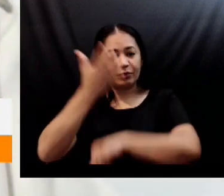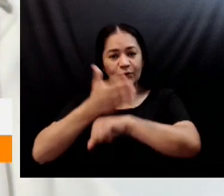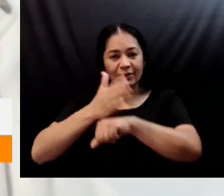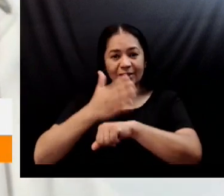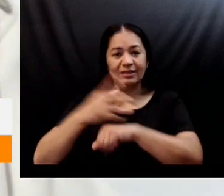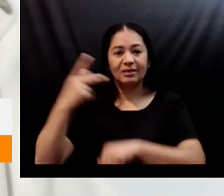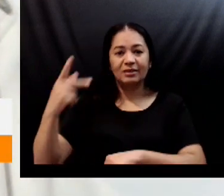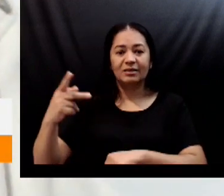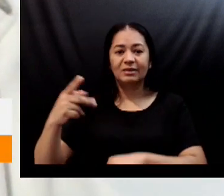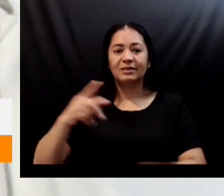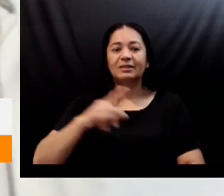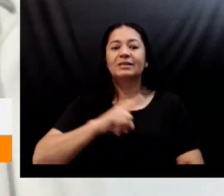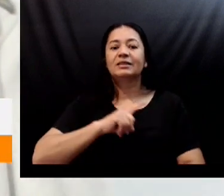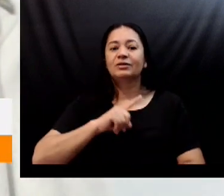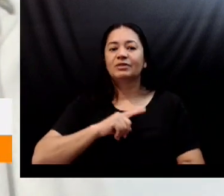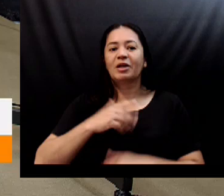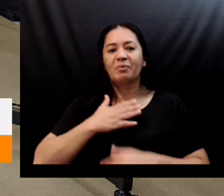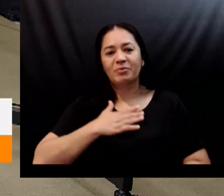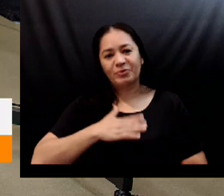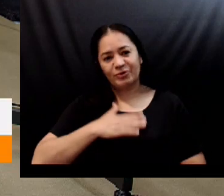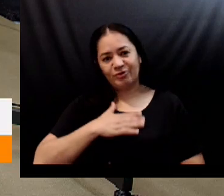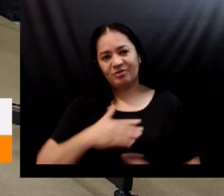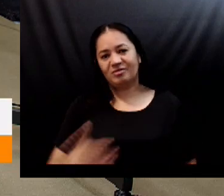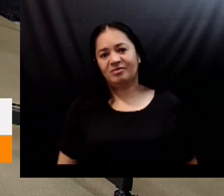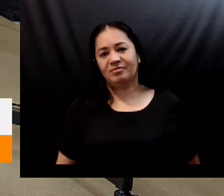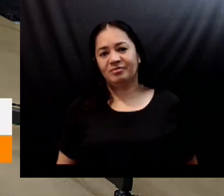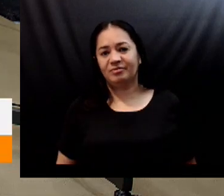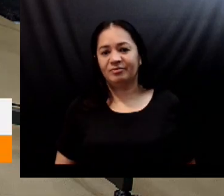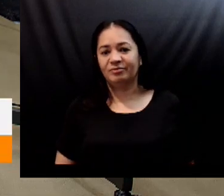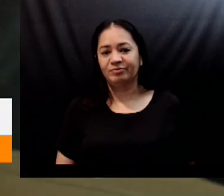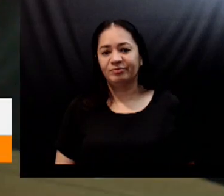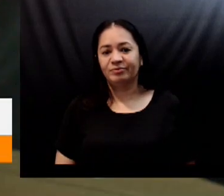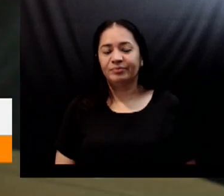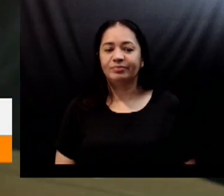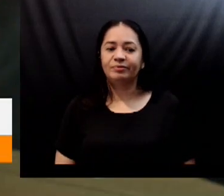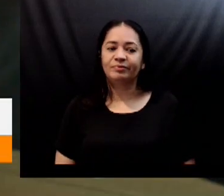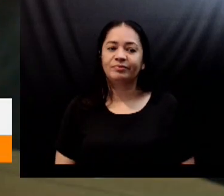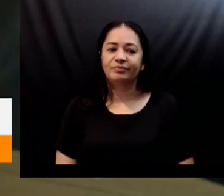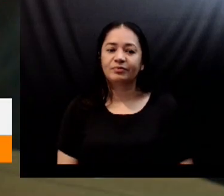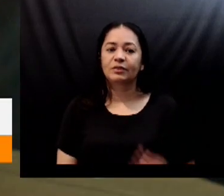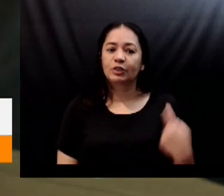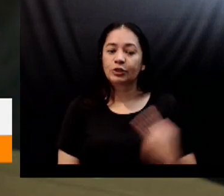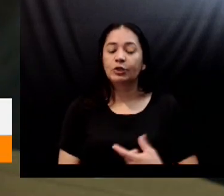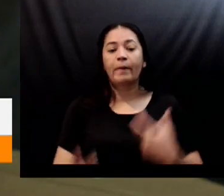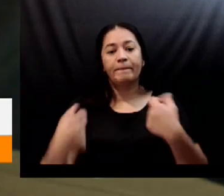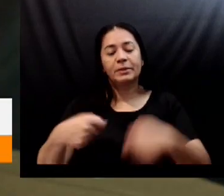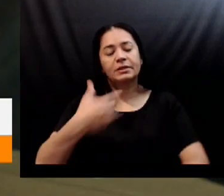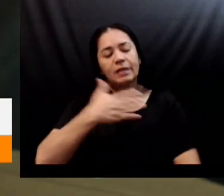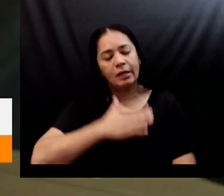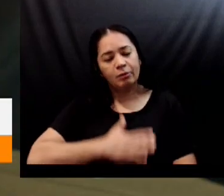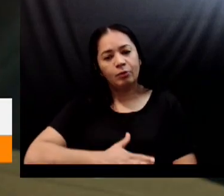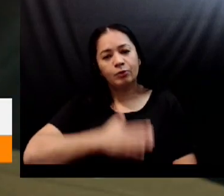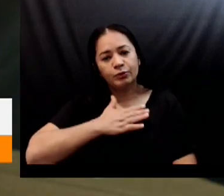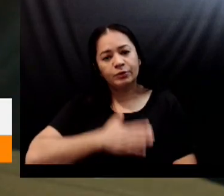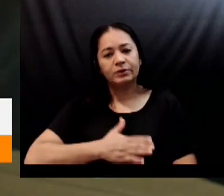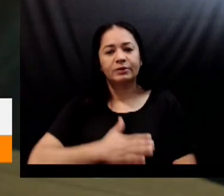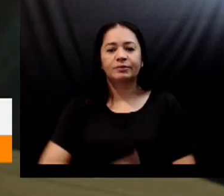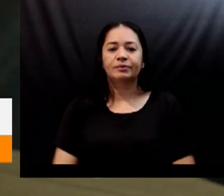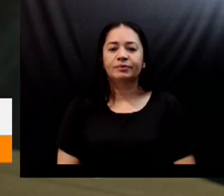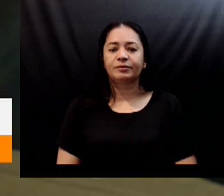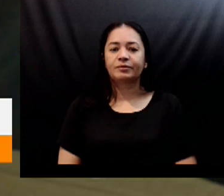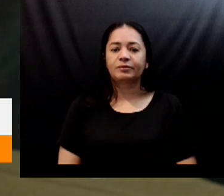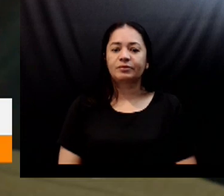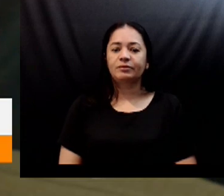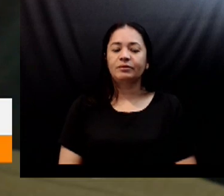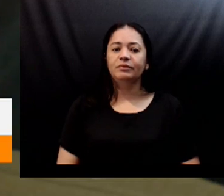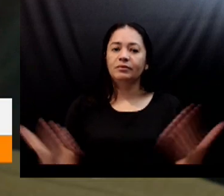de descanso. Exatamente, isso mesmo, a gente precisa descansar. Agora, vamos lá, falamos